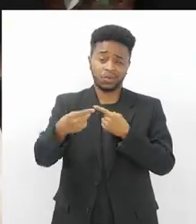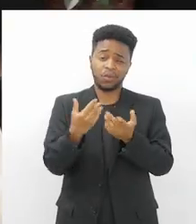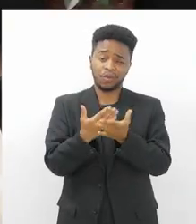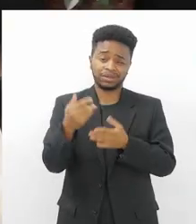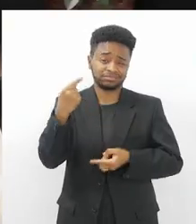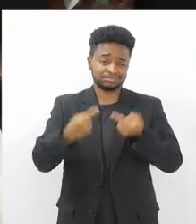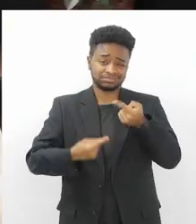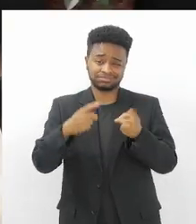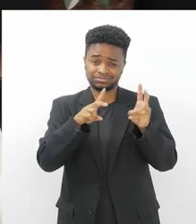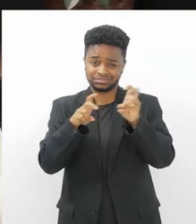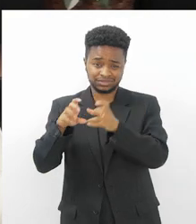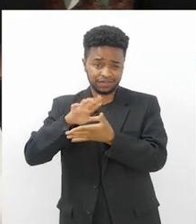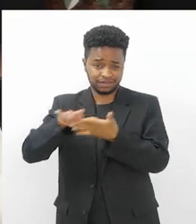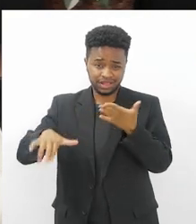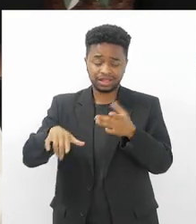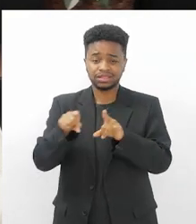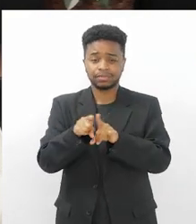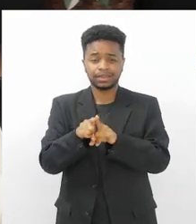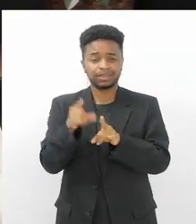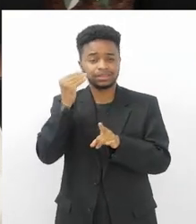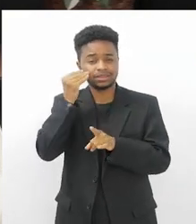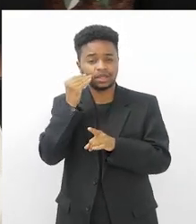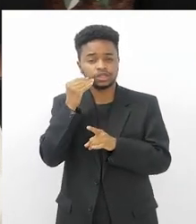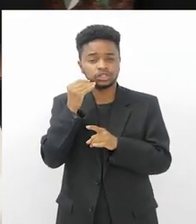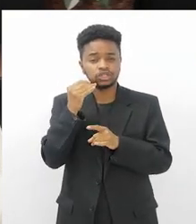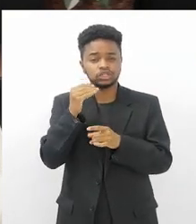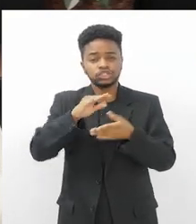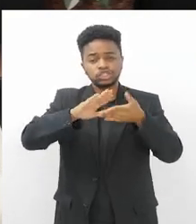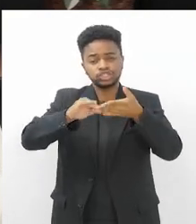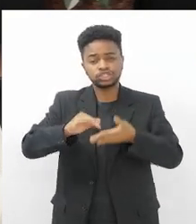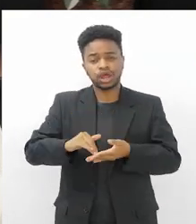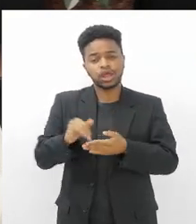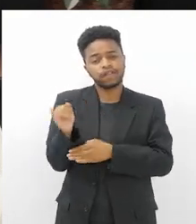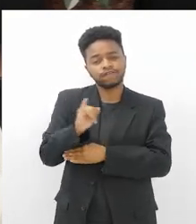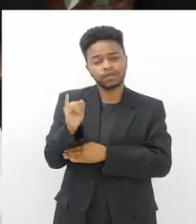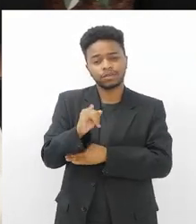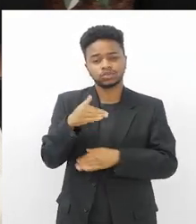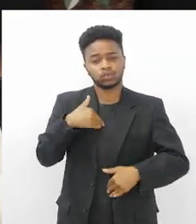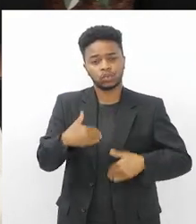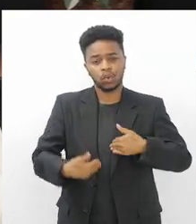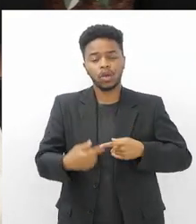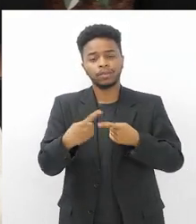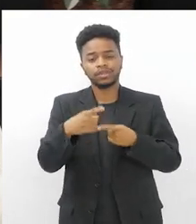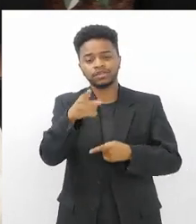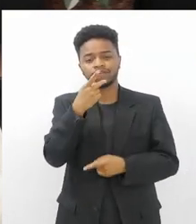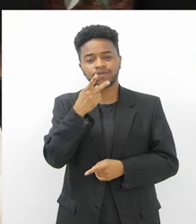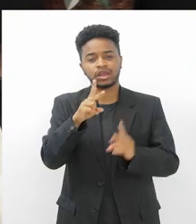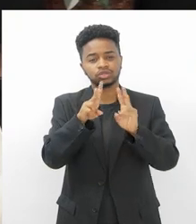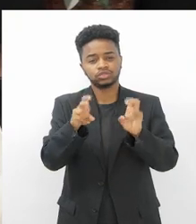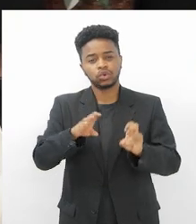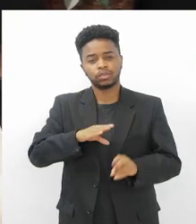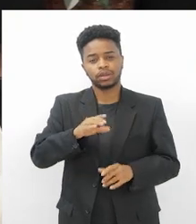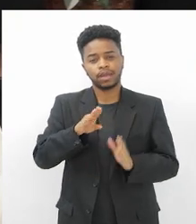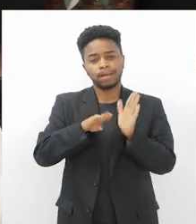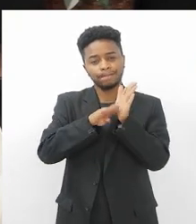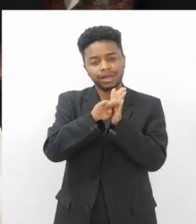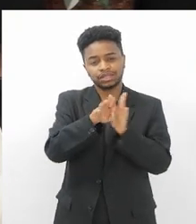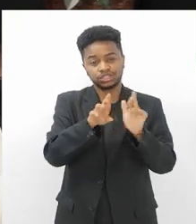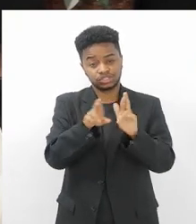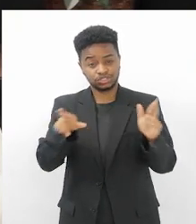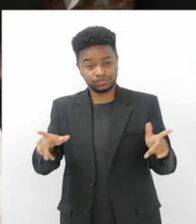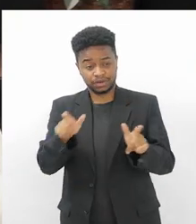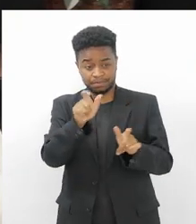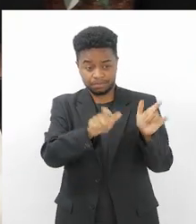entraria em várias conversas. Exatamente. Que tem a questão da desinflamação do organismo, né? Exatamente. Porque quando a senhora fala aí do intestino,